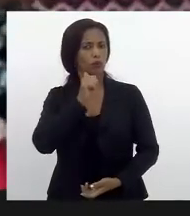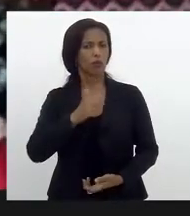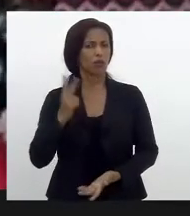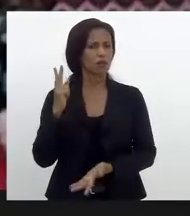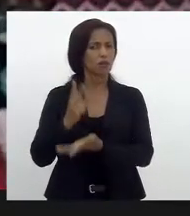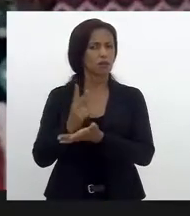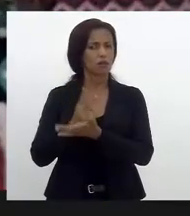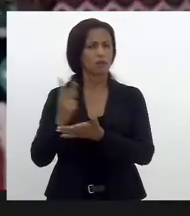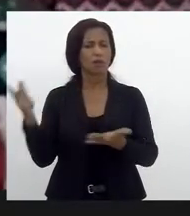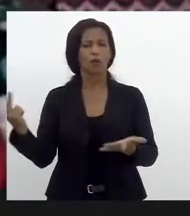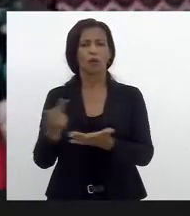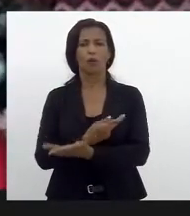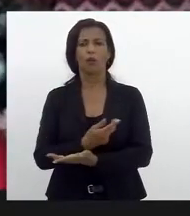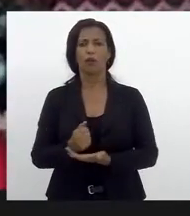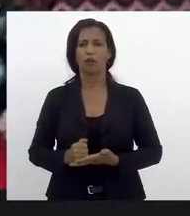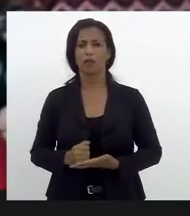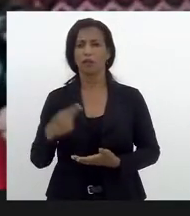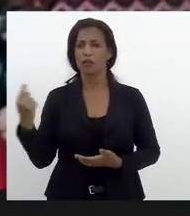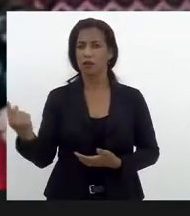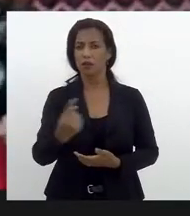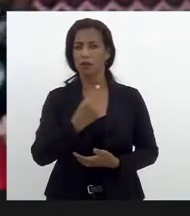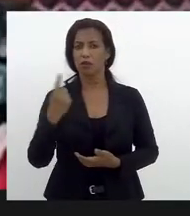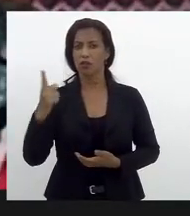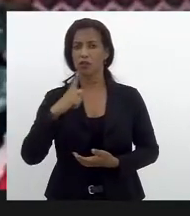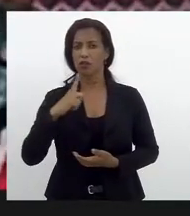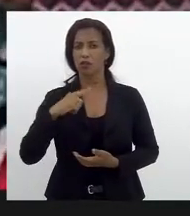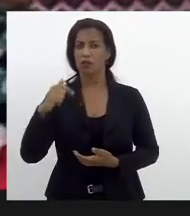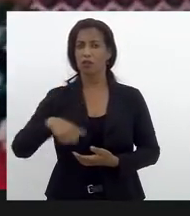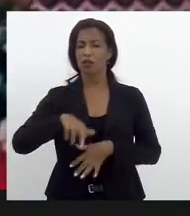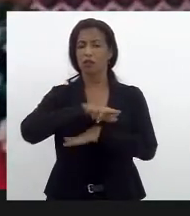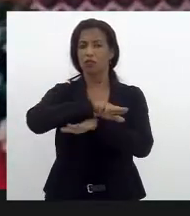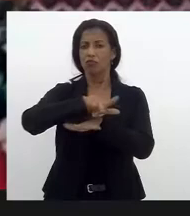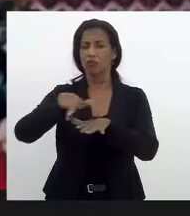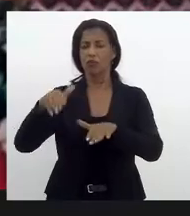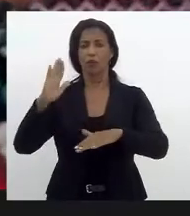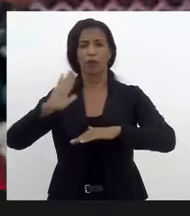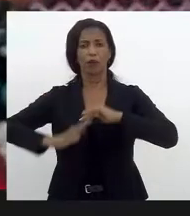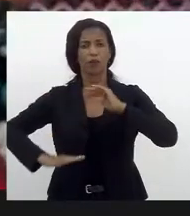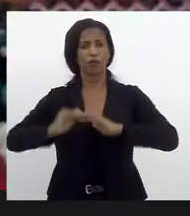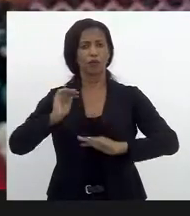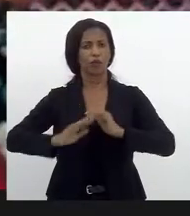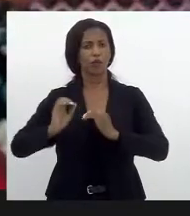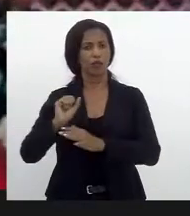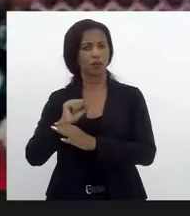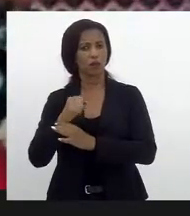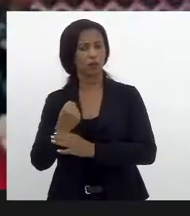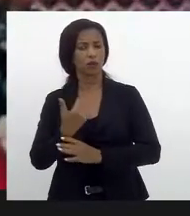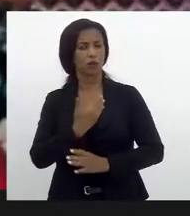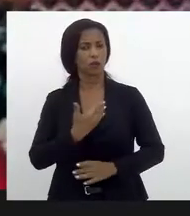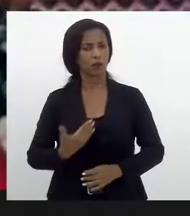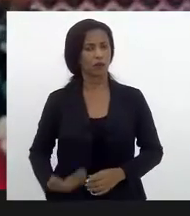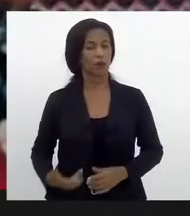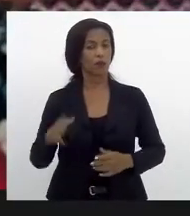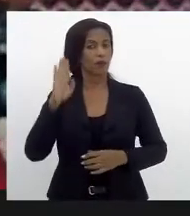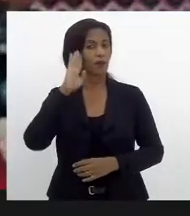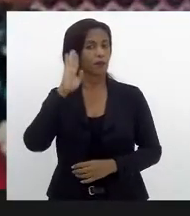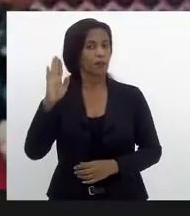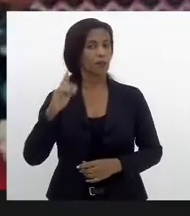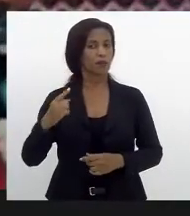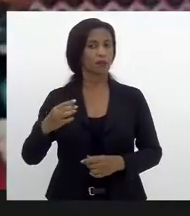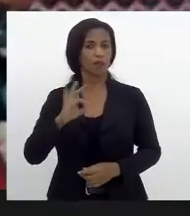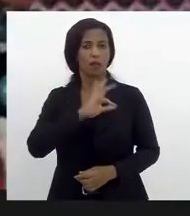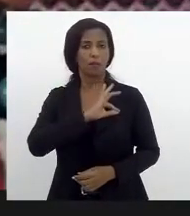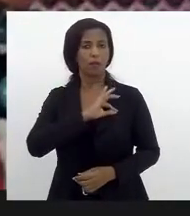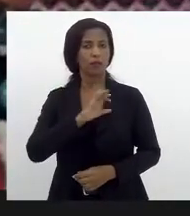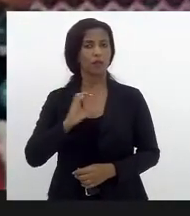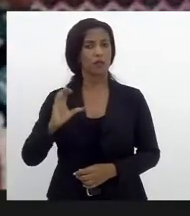sempre acontece. E nós temos aqui diversos profissionais da segurança pública, principalmente da Polícia